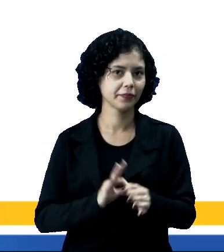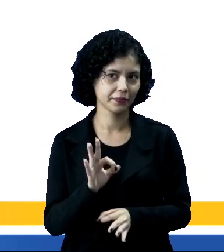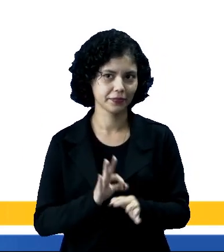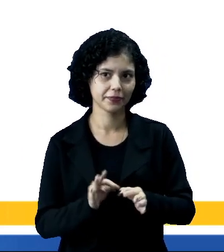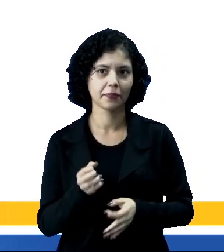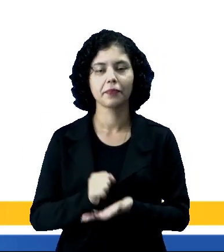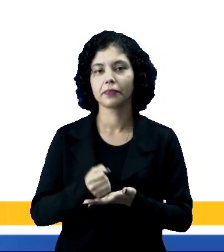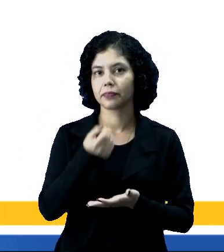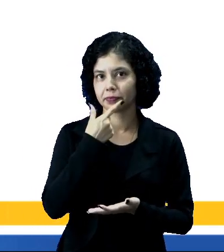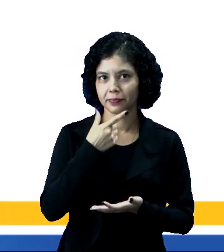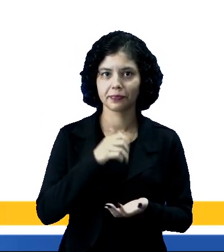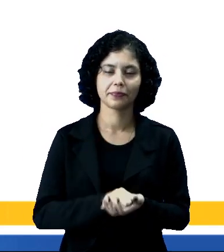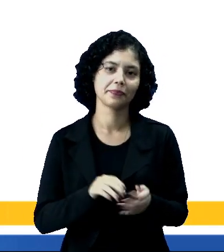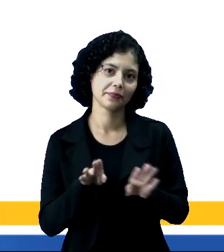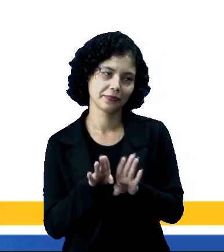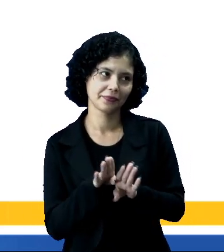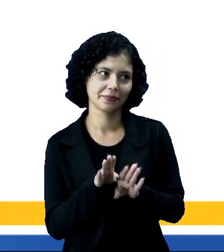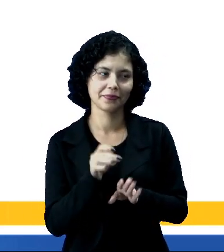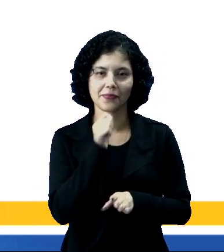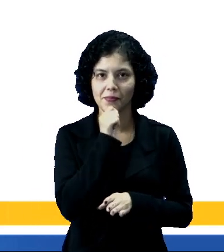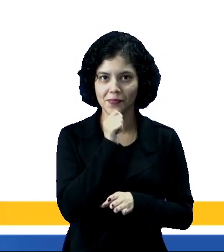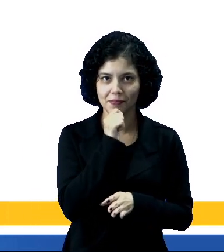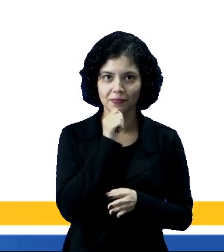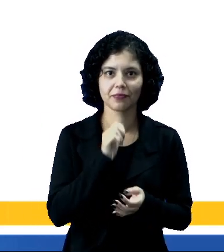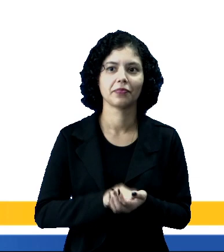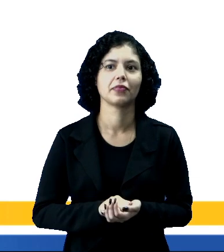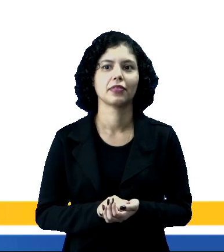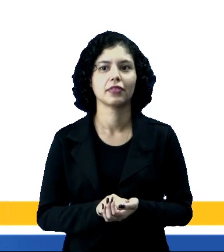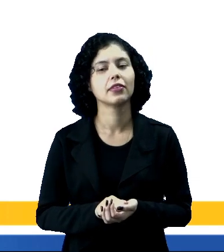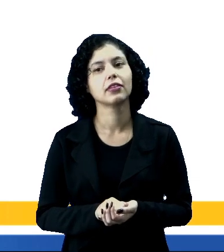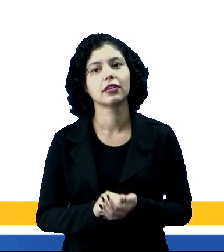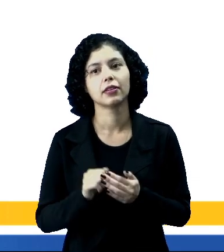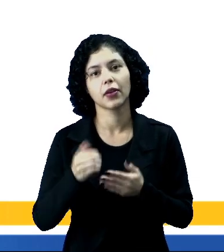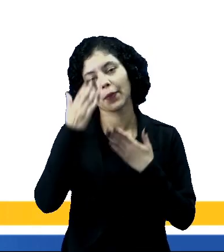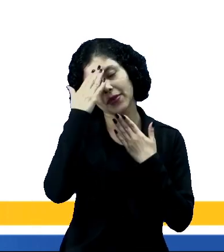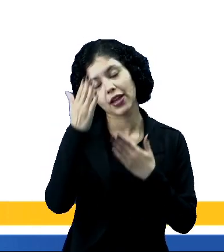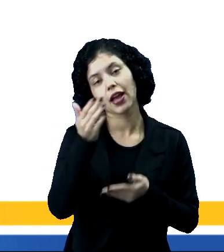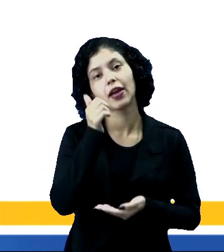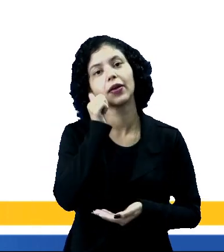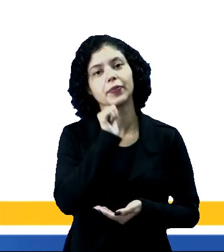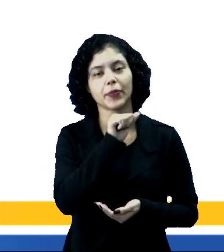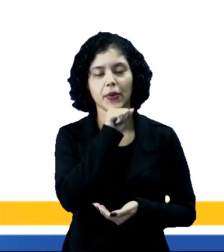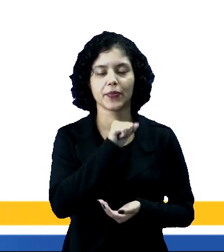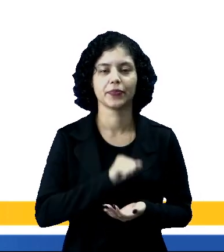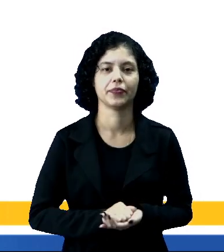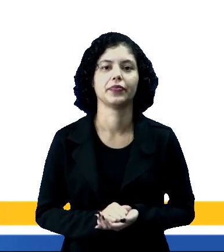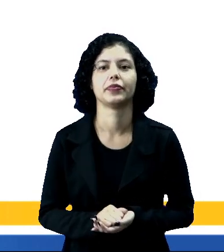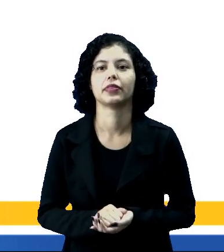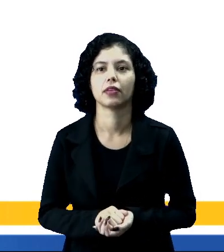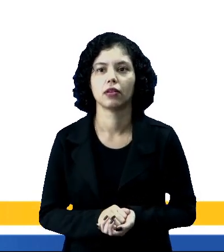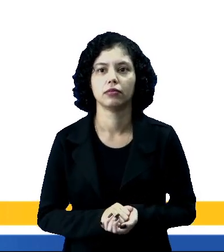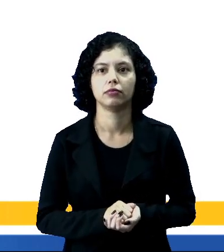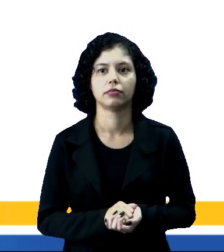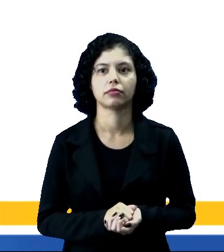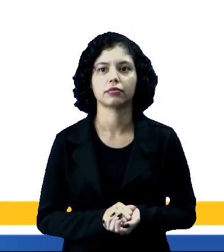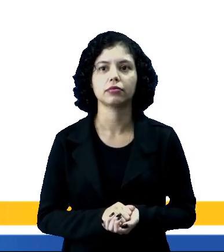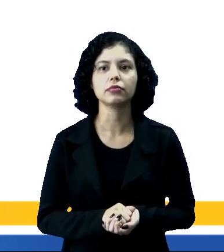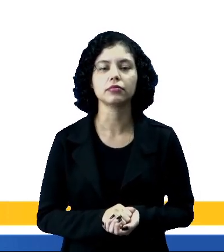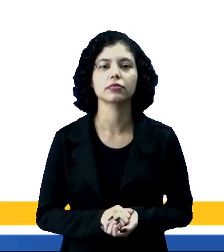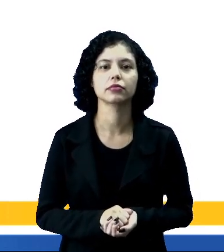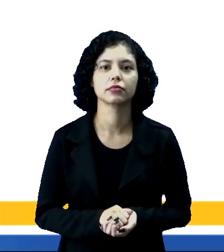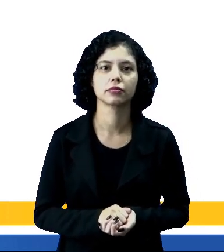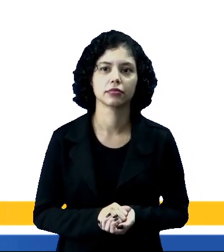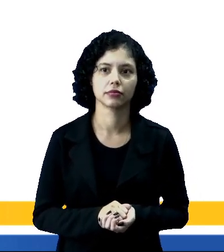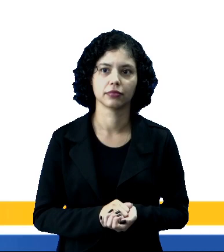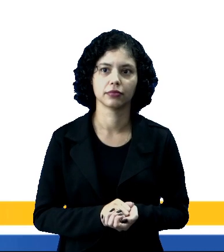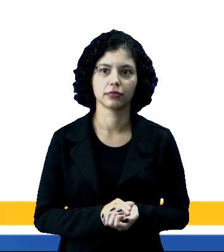algum remédio, algum medicamento, né? Juan disse, graças, mamá. Mamá disse, né? Não olvides